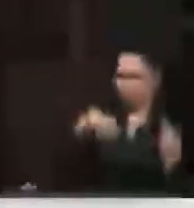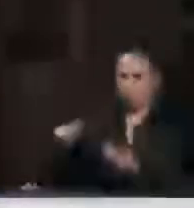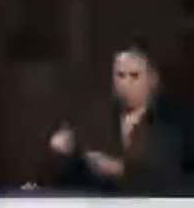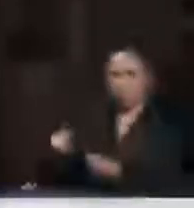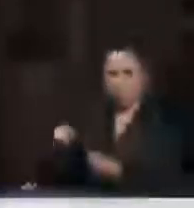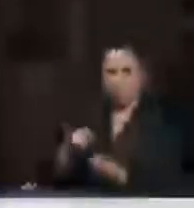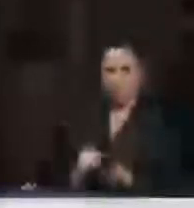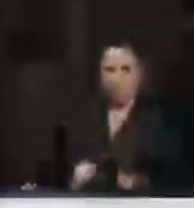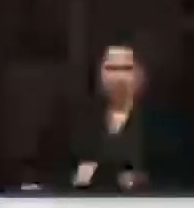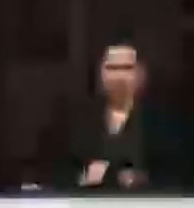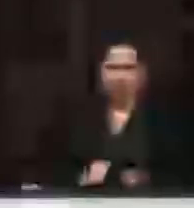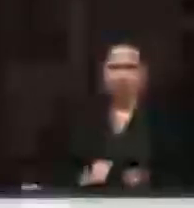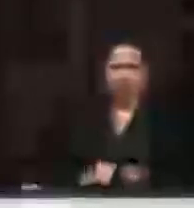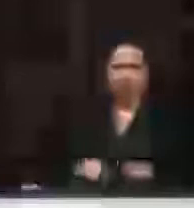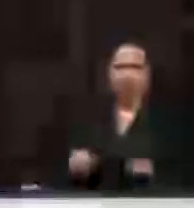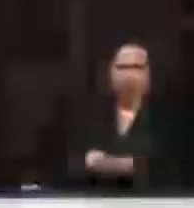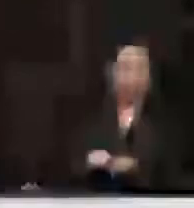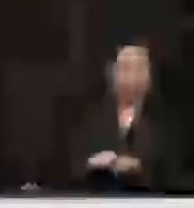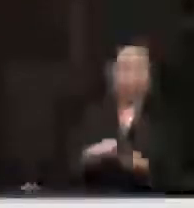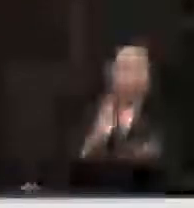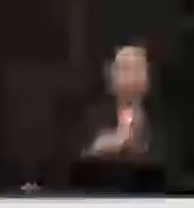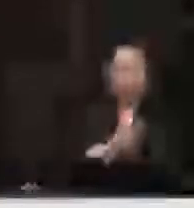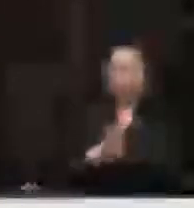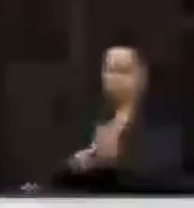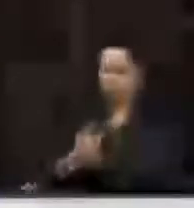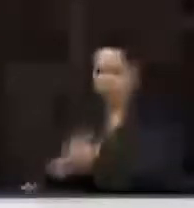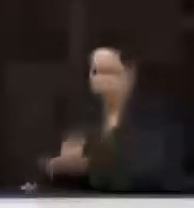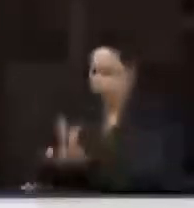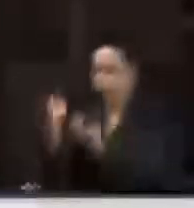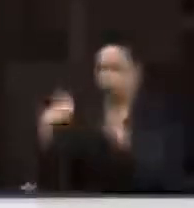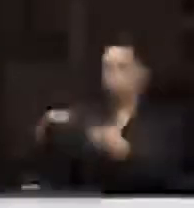A criminalização da juventude negra.